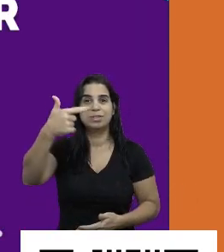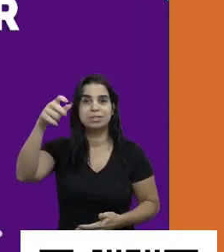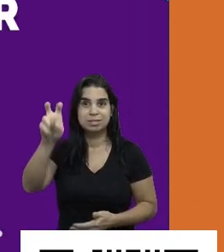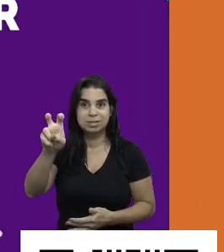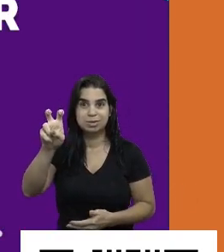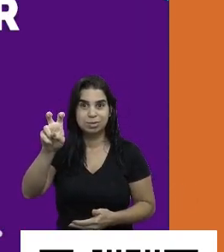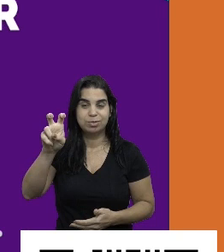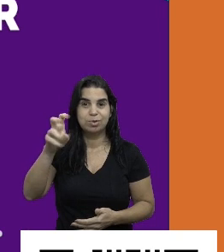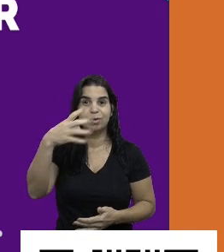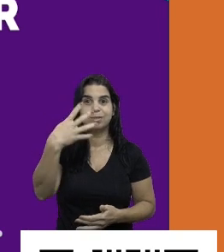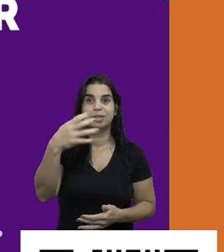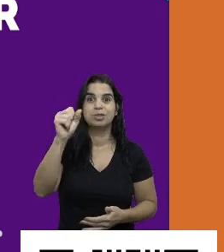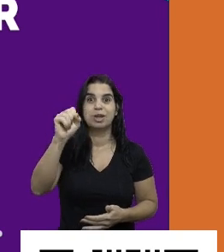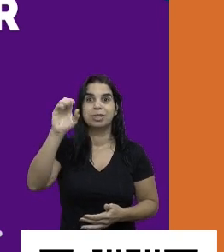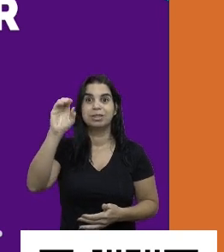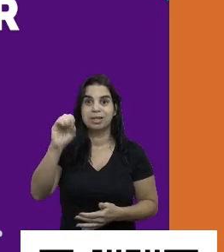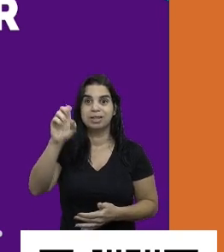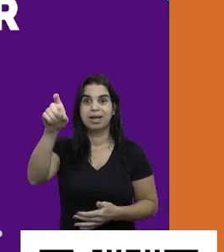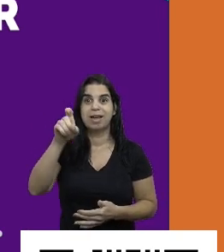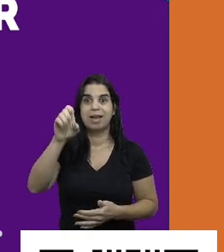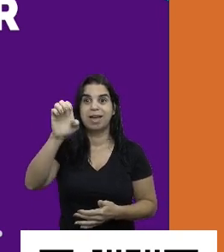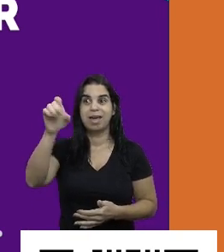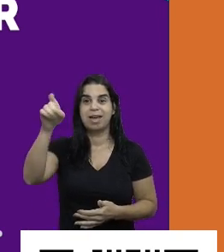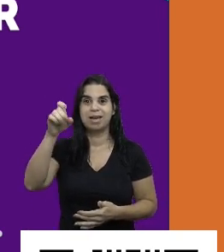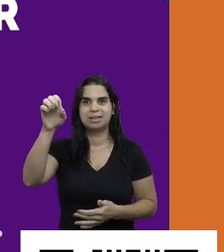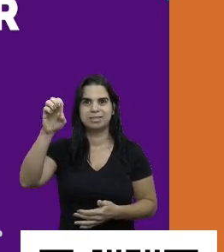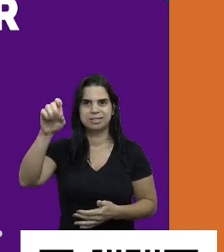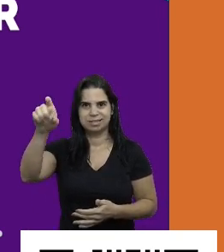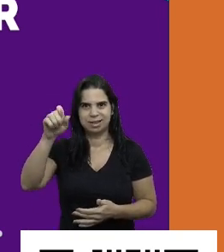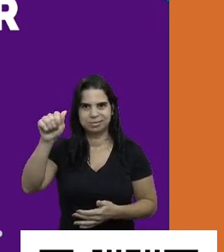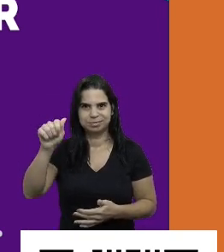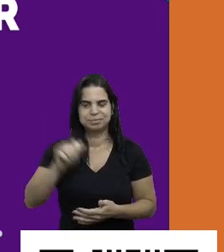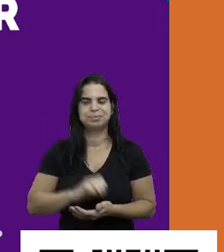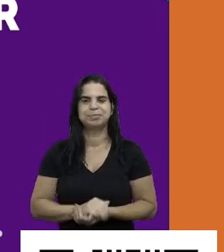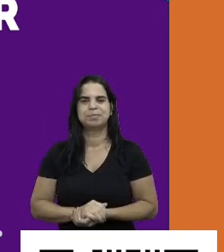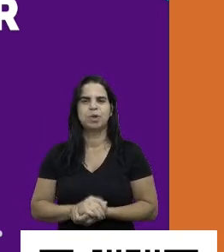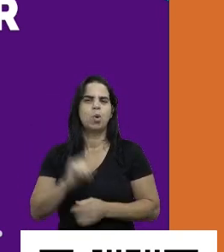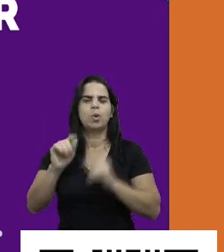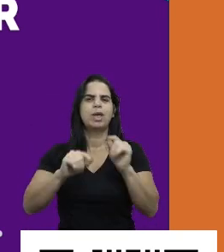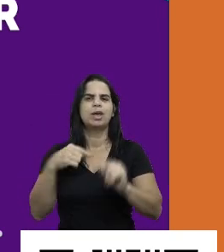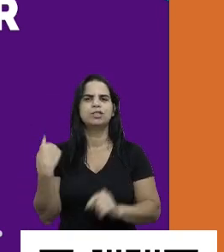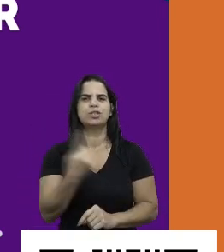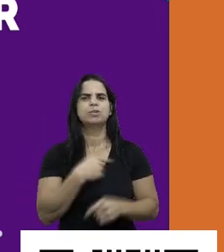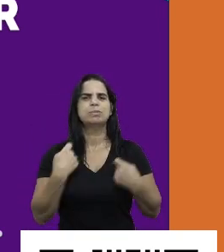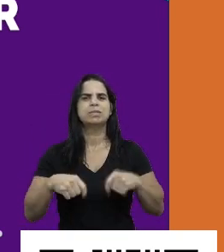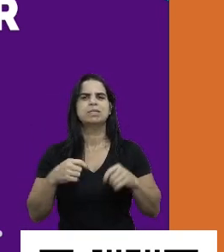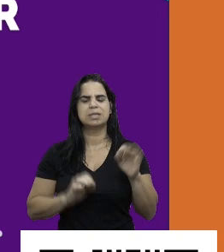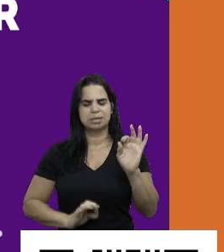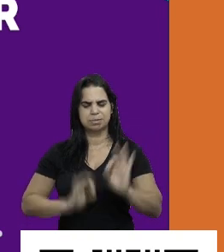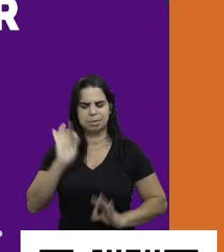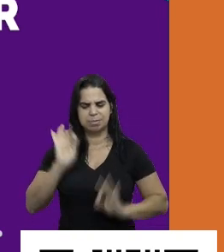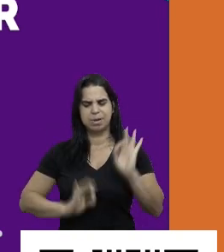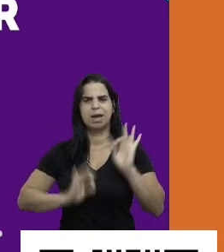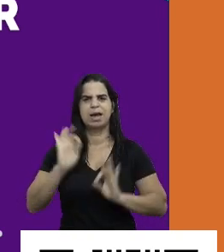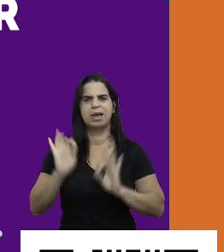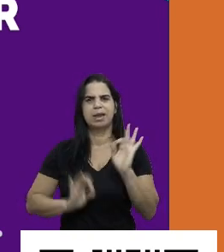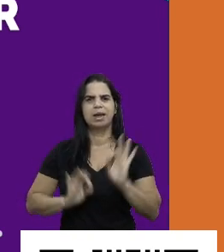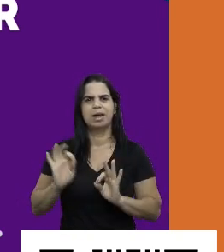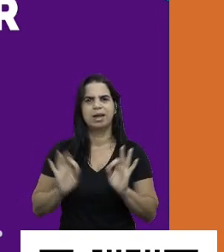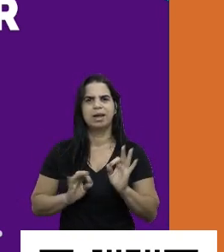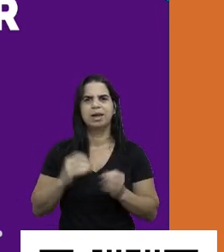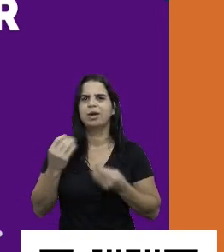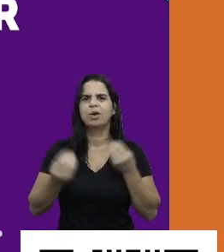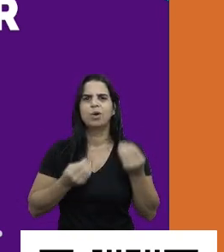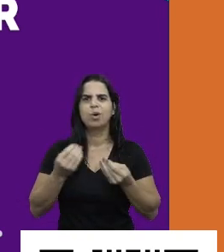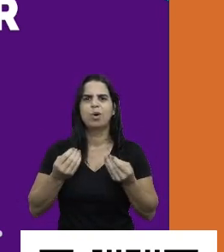já E como que o varejo tem que se preparar para esse mundo né O que que de fato a gente tem que fazer para entrar